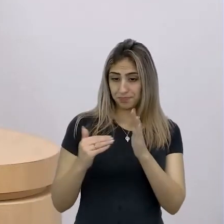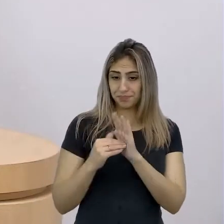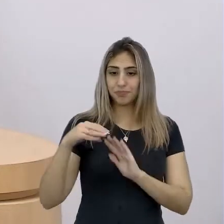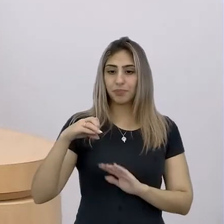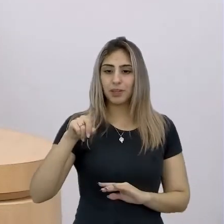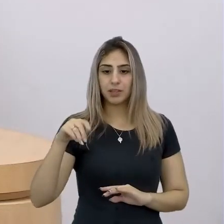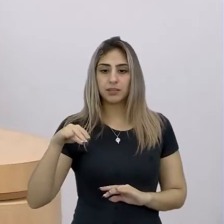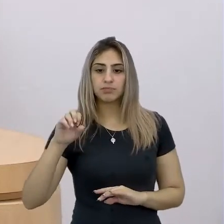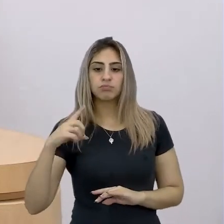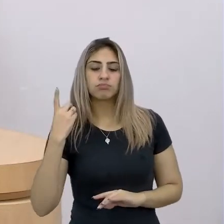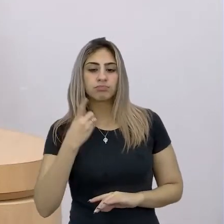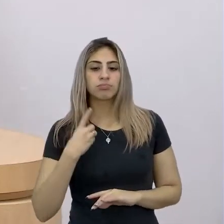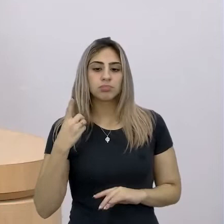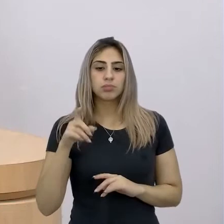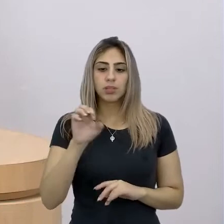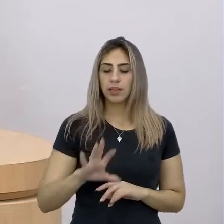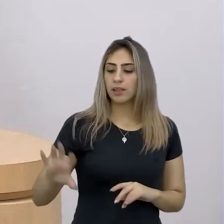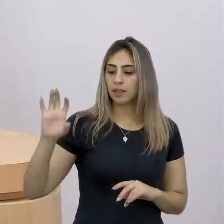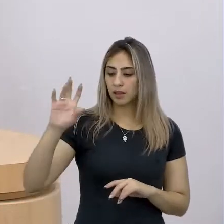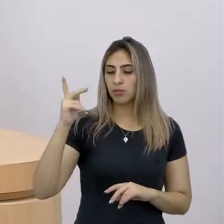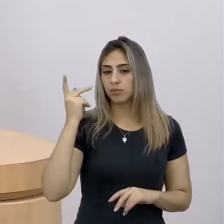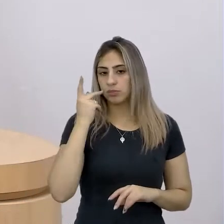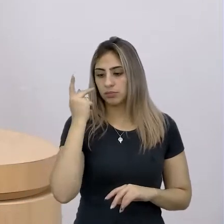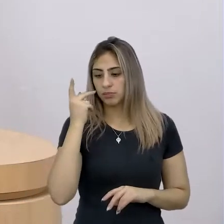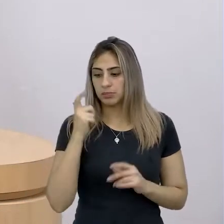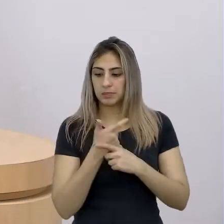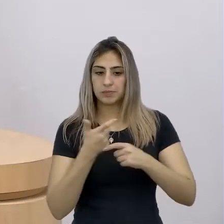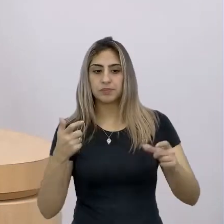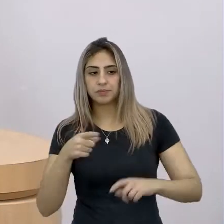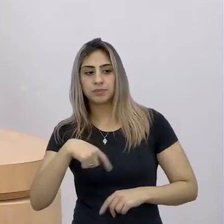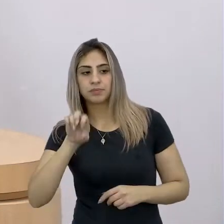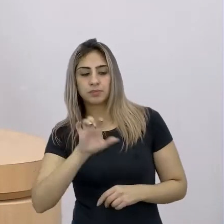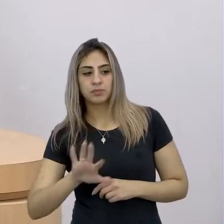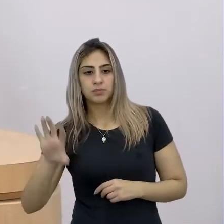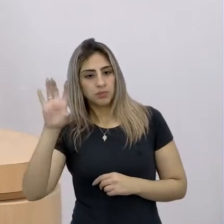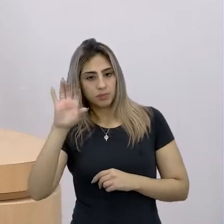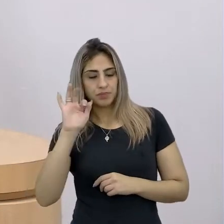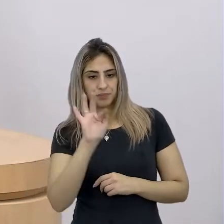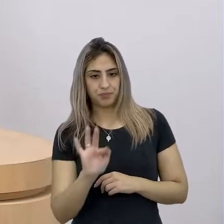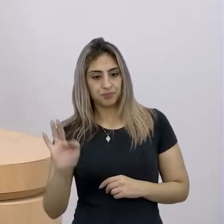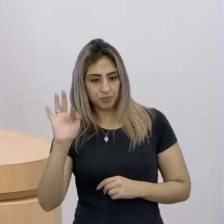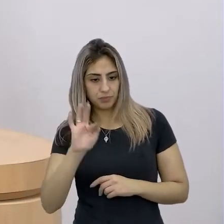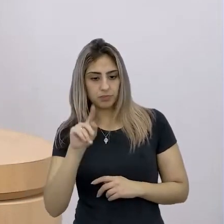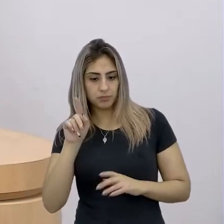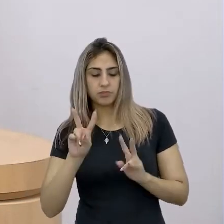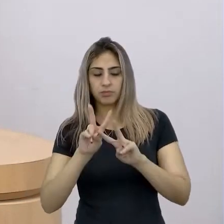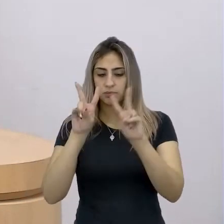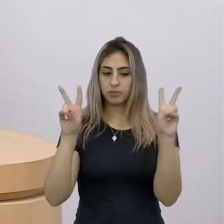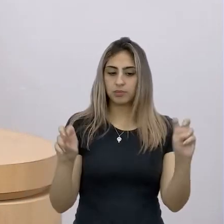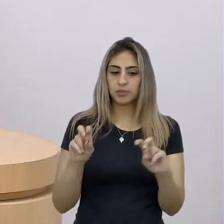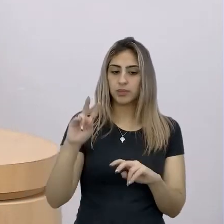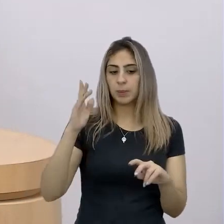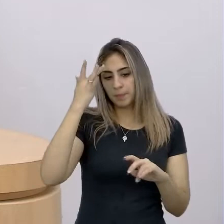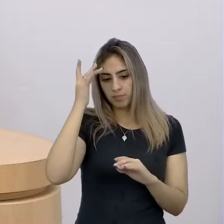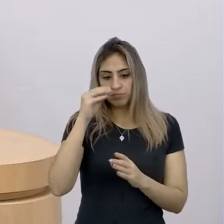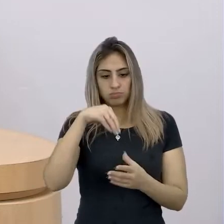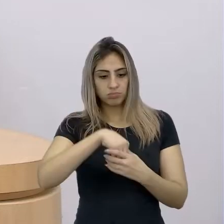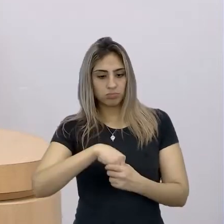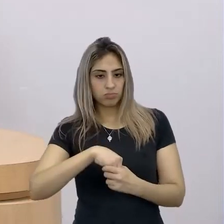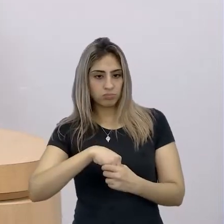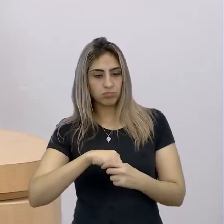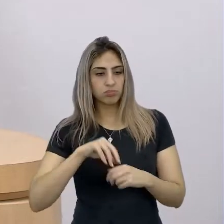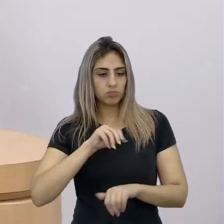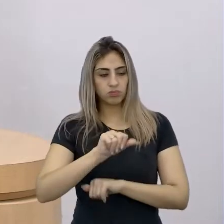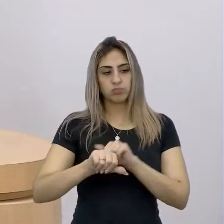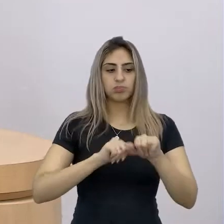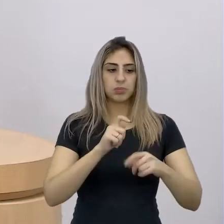de deputados, o estado de São Paulo é o maior estado da federação, tá certo? Então, em termos de habitantes, não em termos de